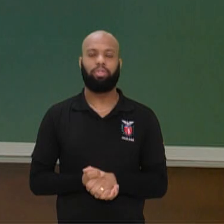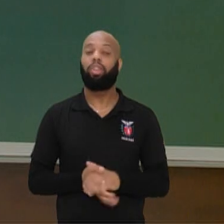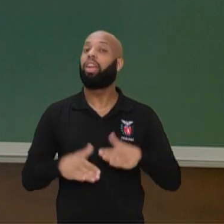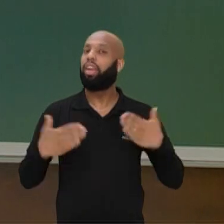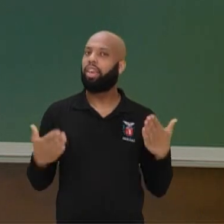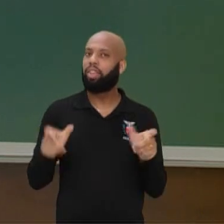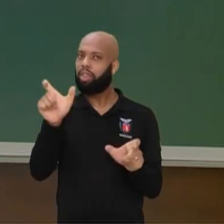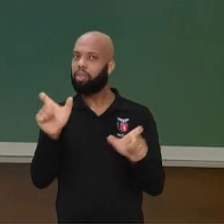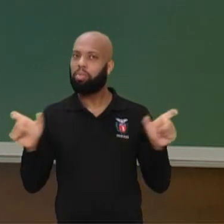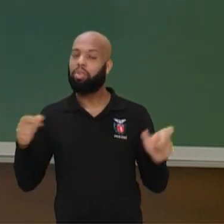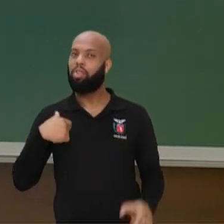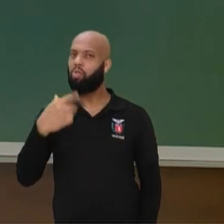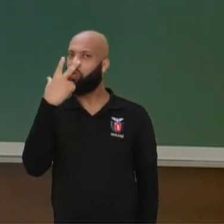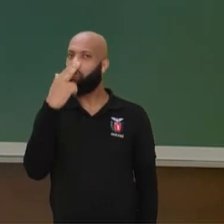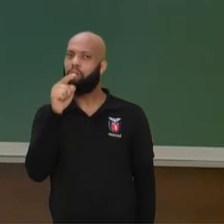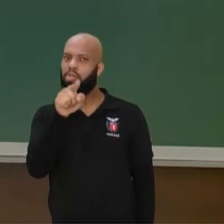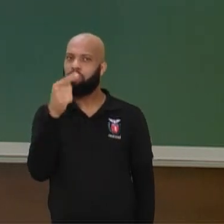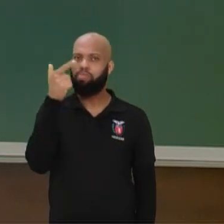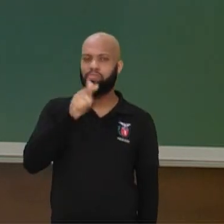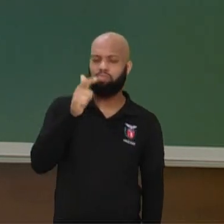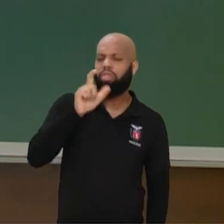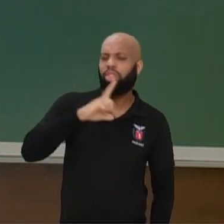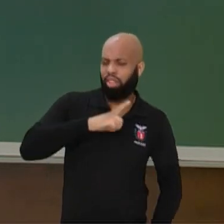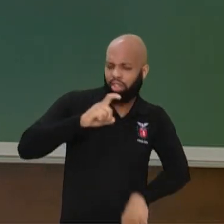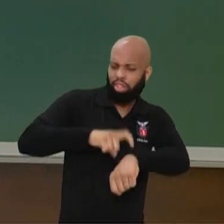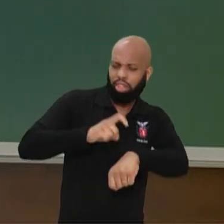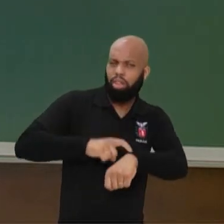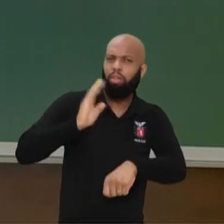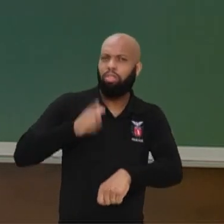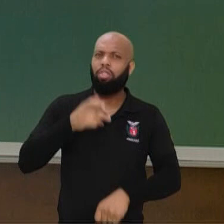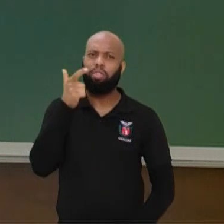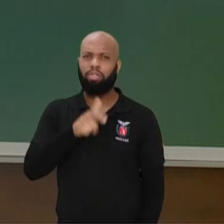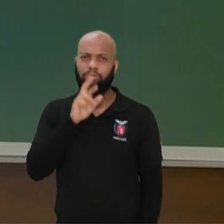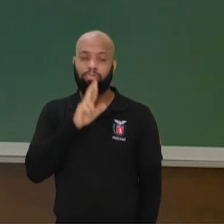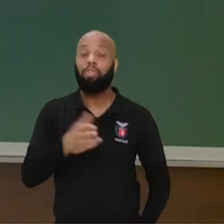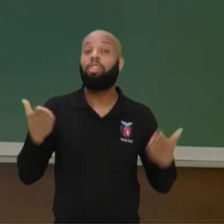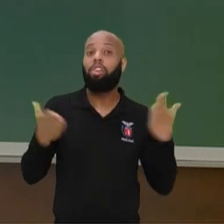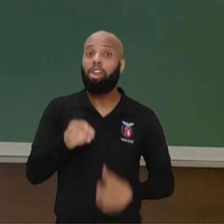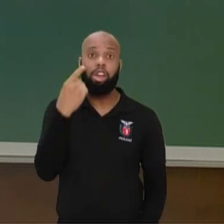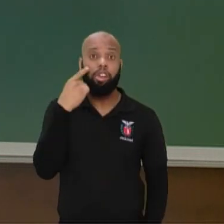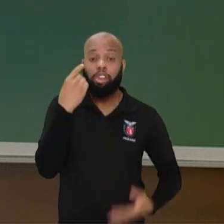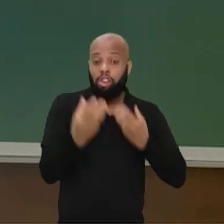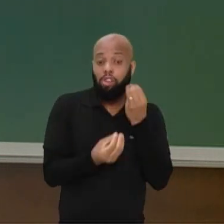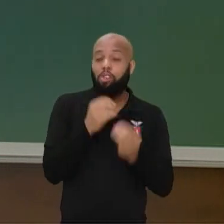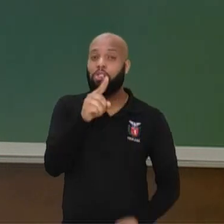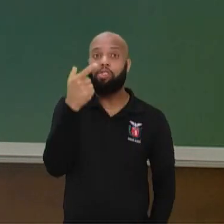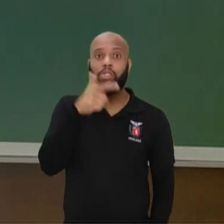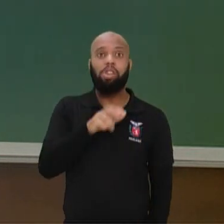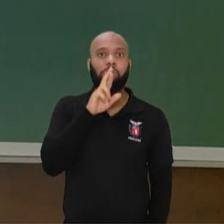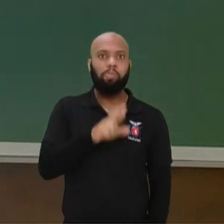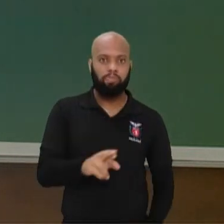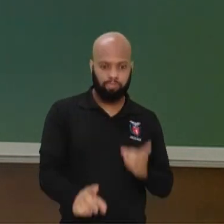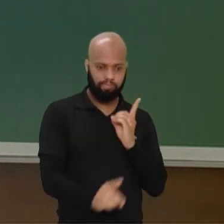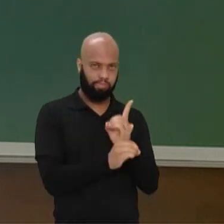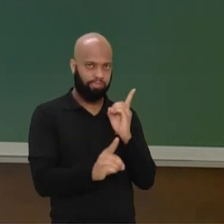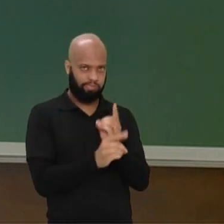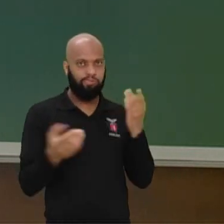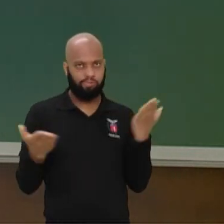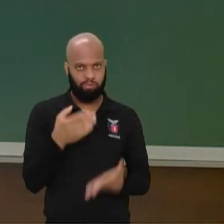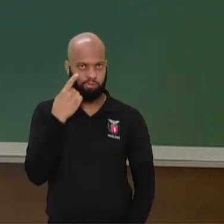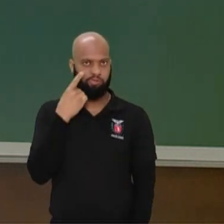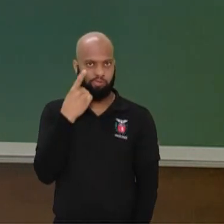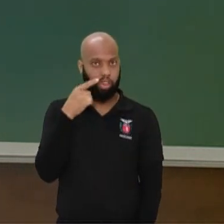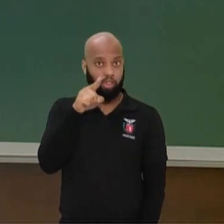Então, pessoal, acho que deu tempo já de vocês terminarem esse exercício. Vamos verificar como foi que vocês fizeram. Fazer a verificação,